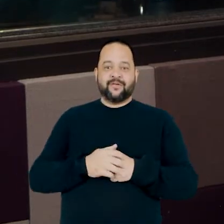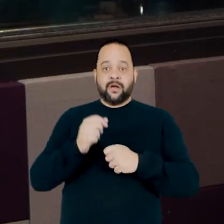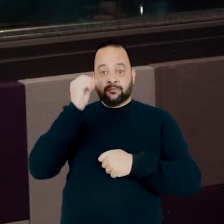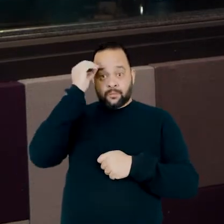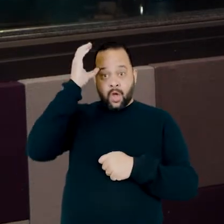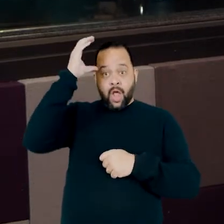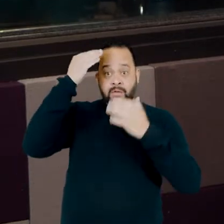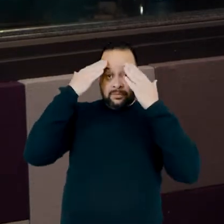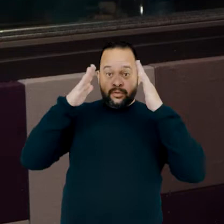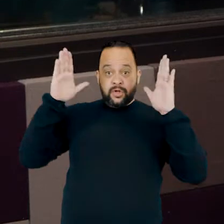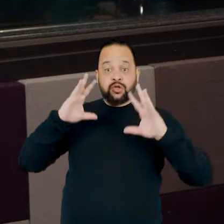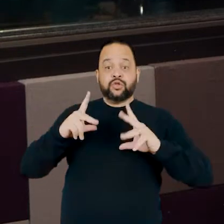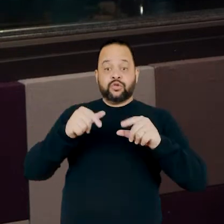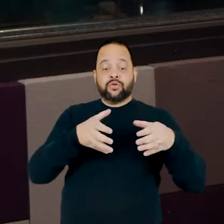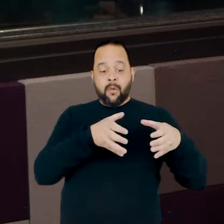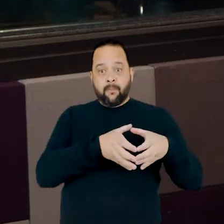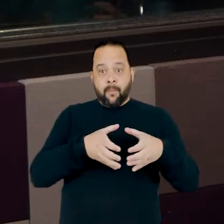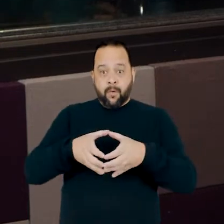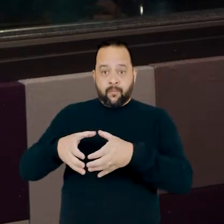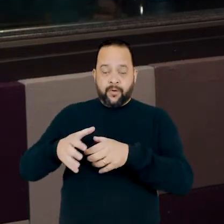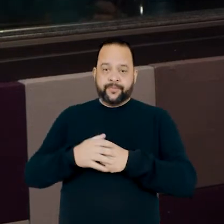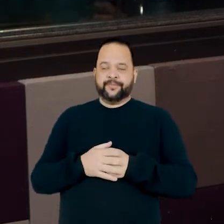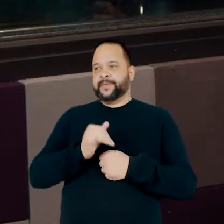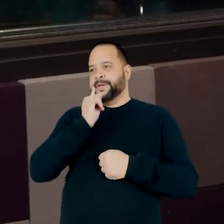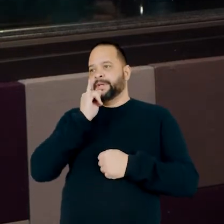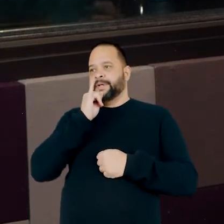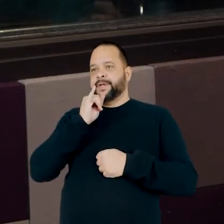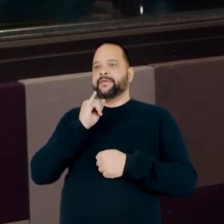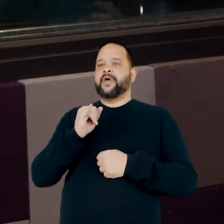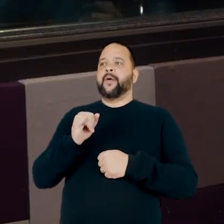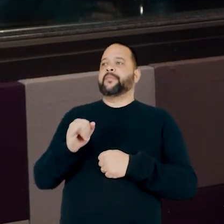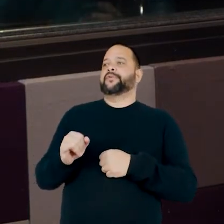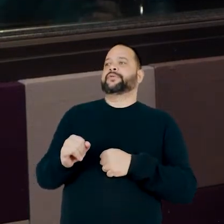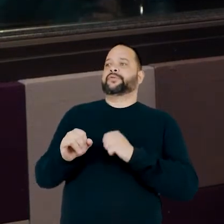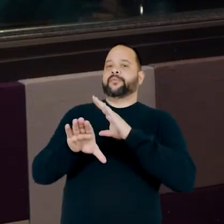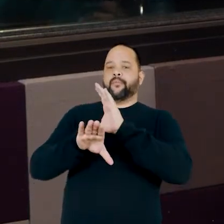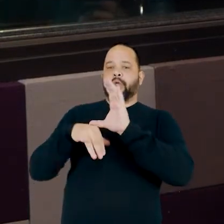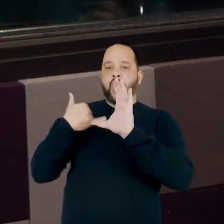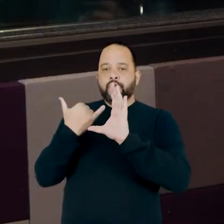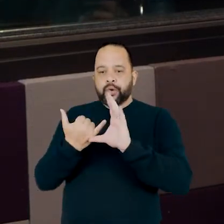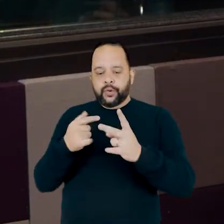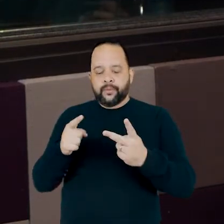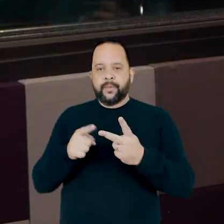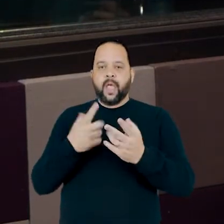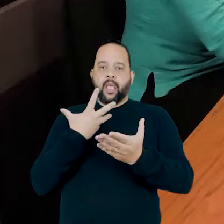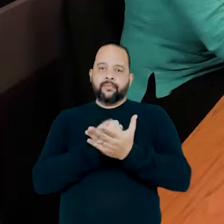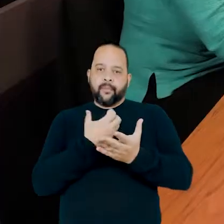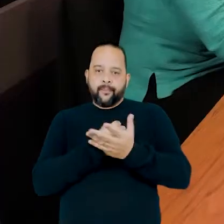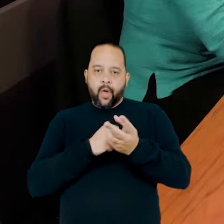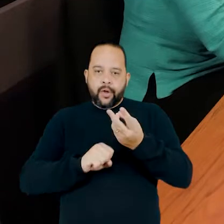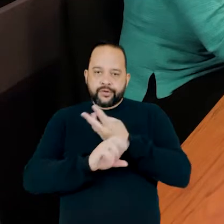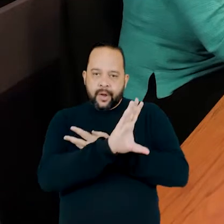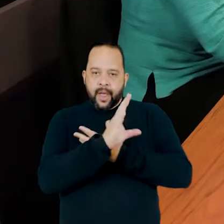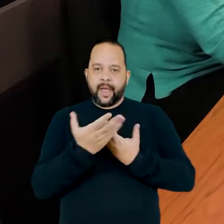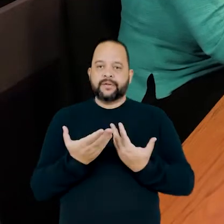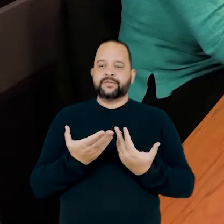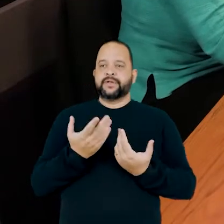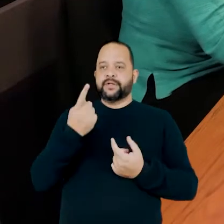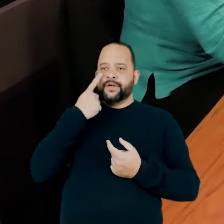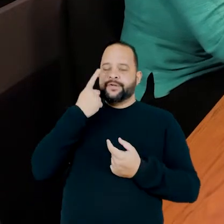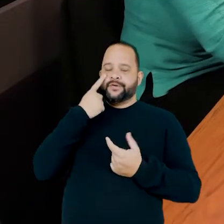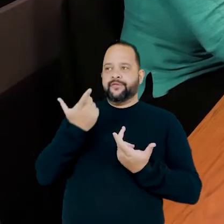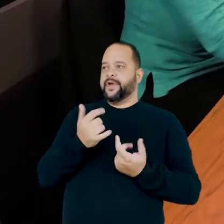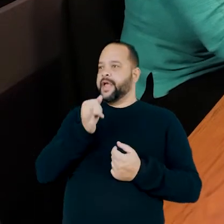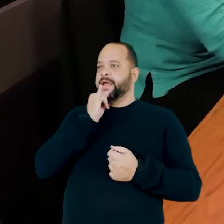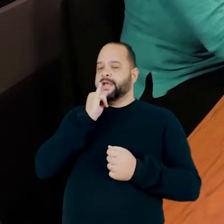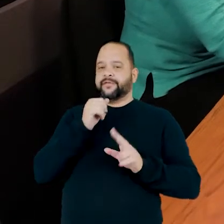toda a categoria, né? De youtubers, podcasters, né? Você vê, assim, uma rede